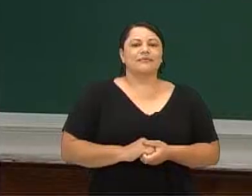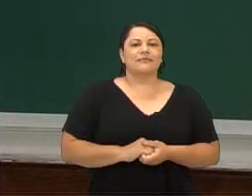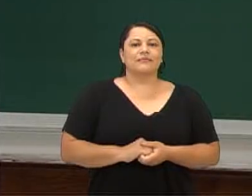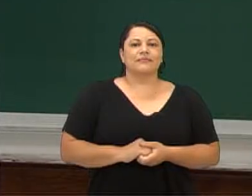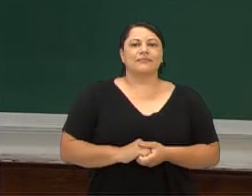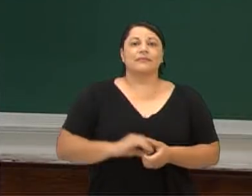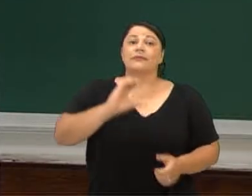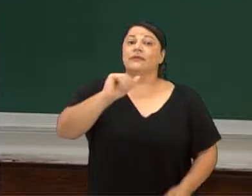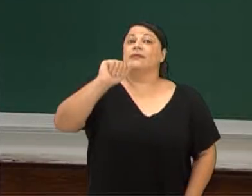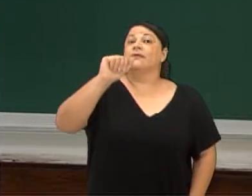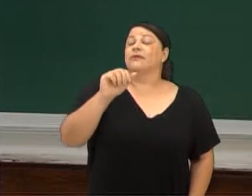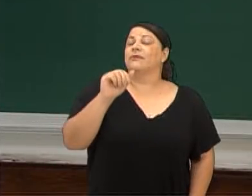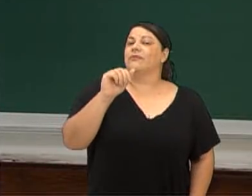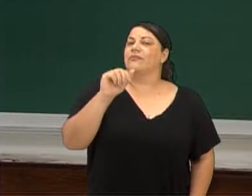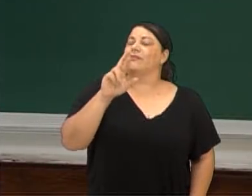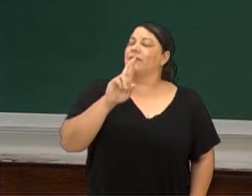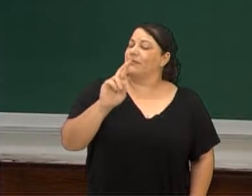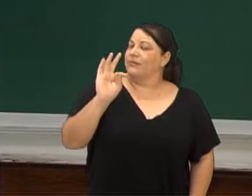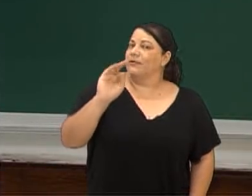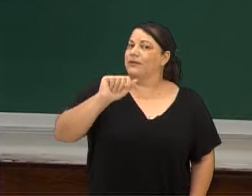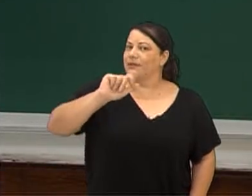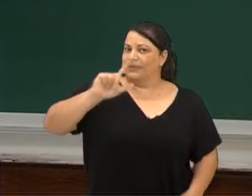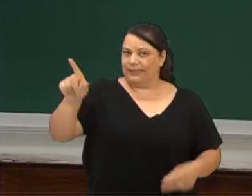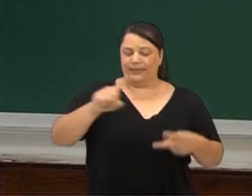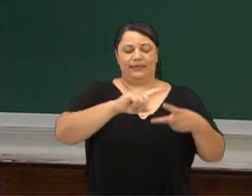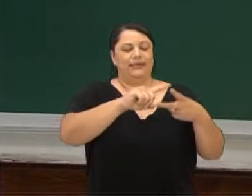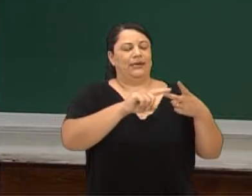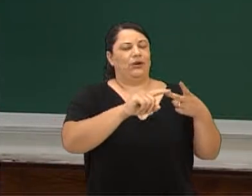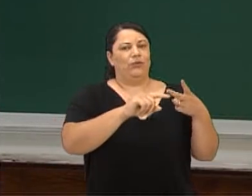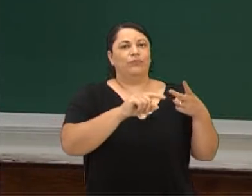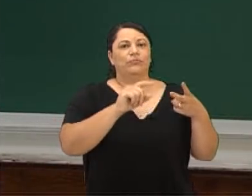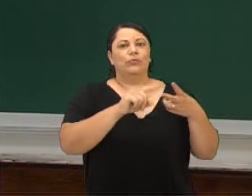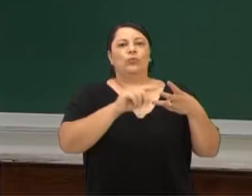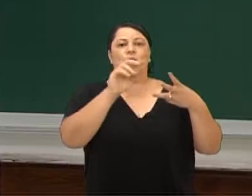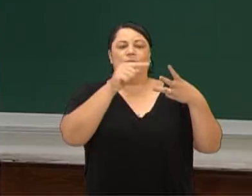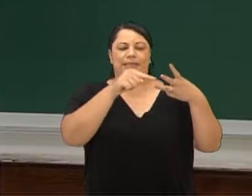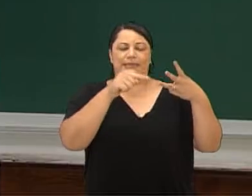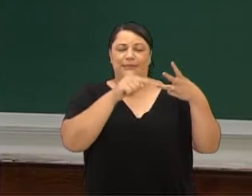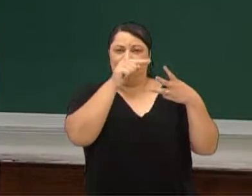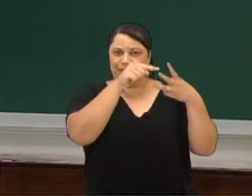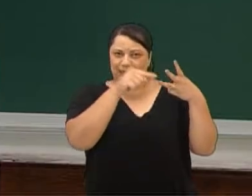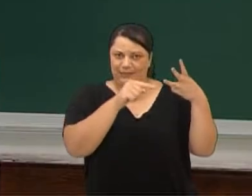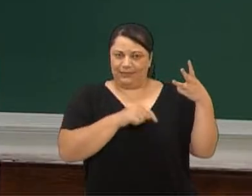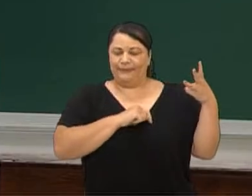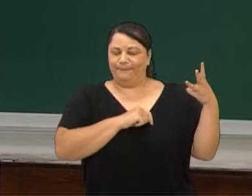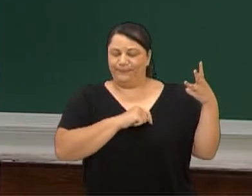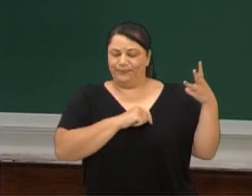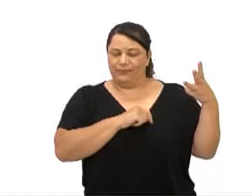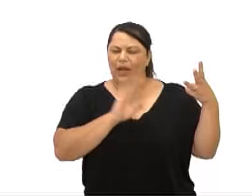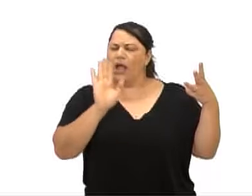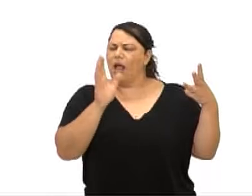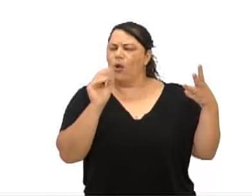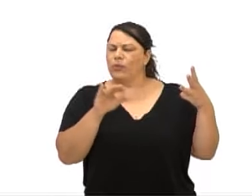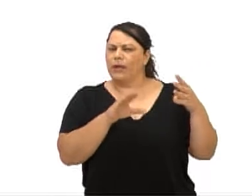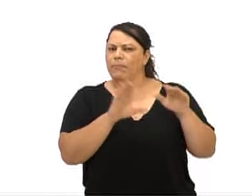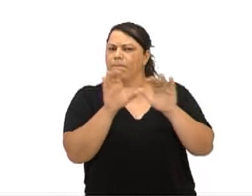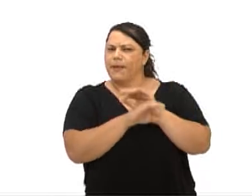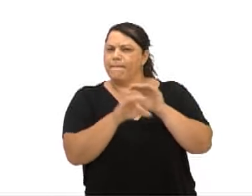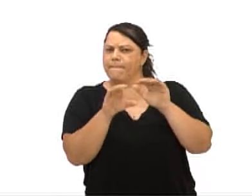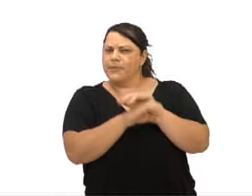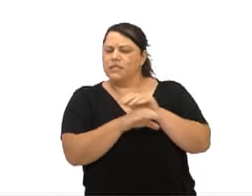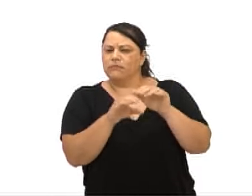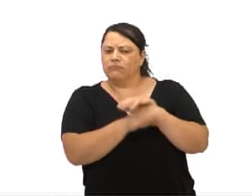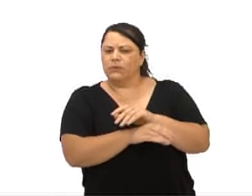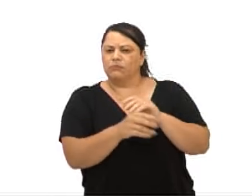O cartel, o trust e a holding geraram o que nós falamos no começo, a acumulação de capital,